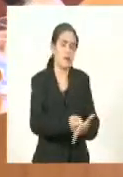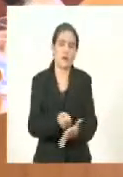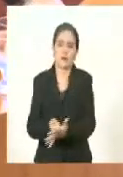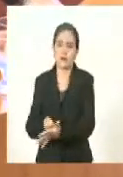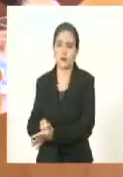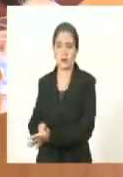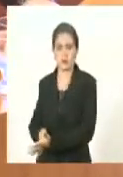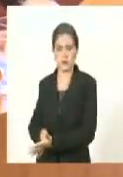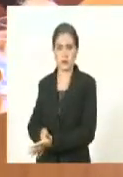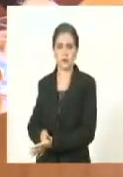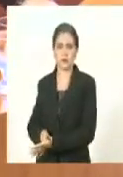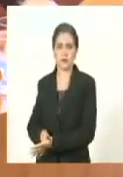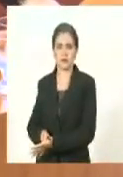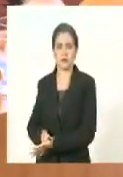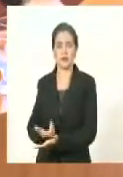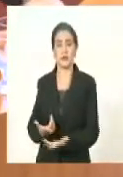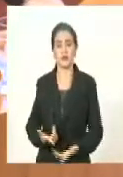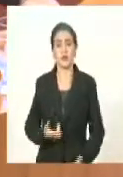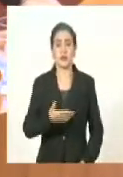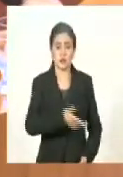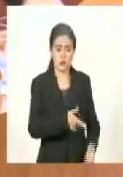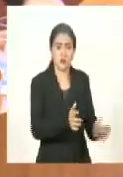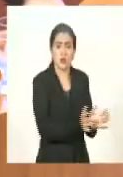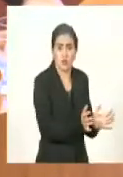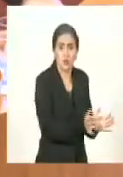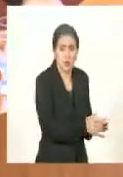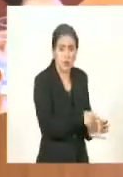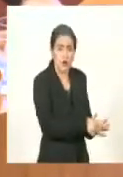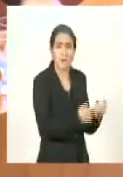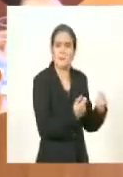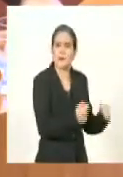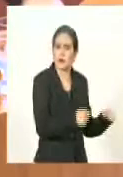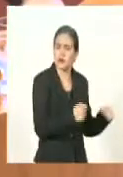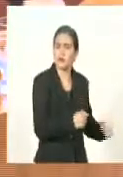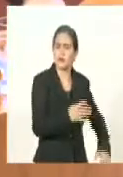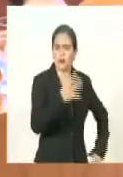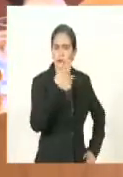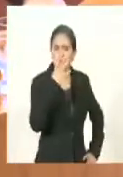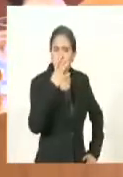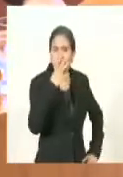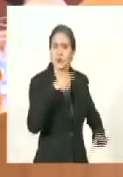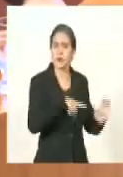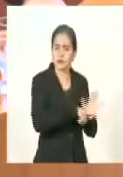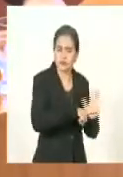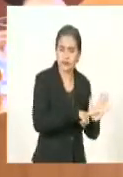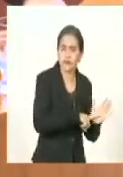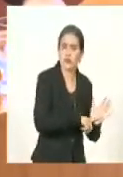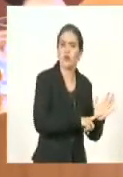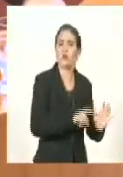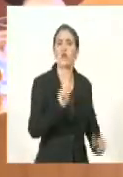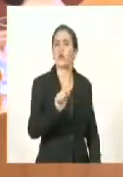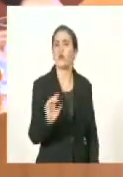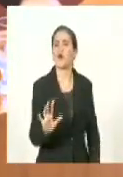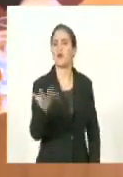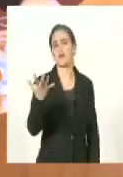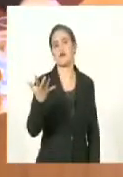40%. Então, essa superintendência ela tem que observar isso e ela tem que ir para cima e saber o que, que está acontecendo.